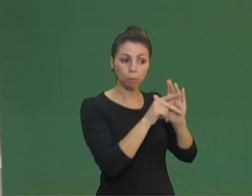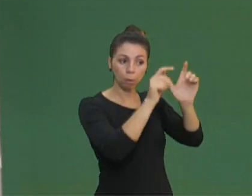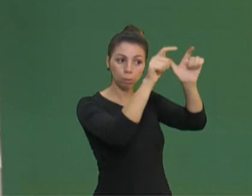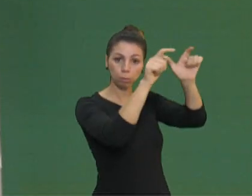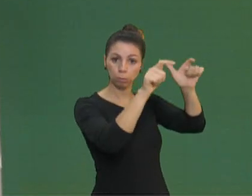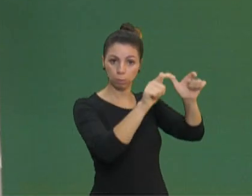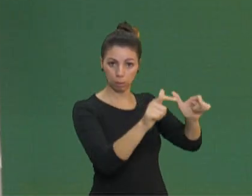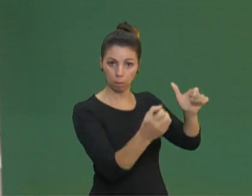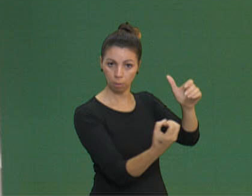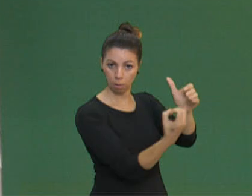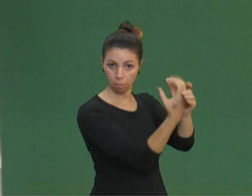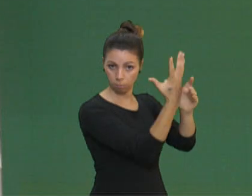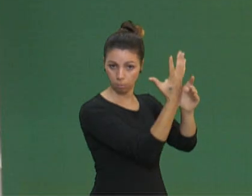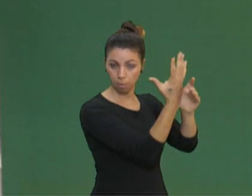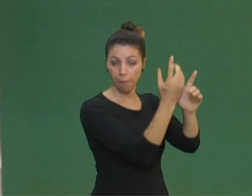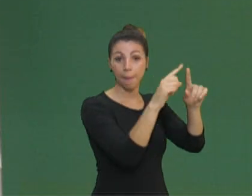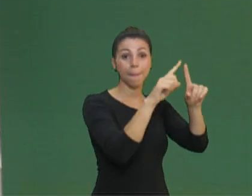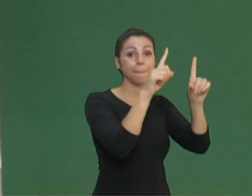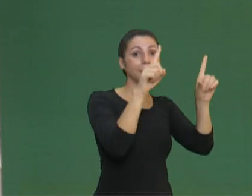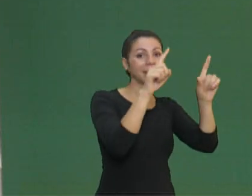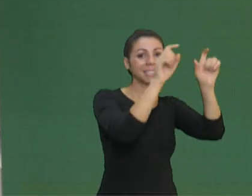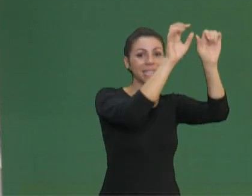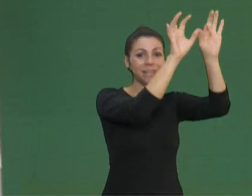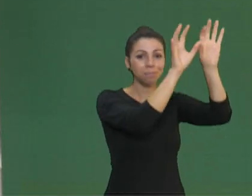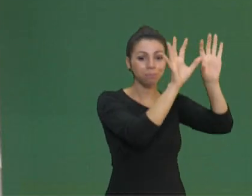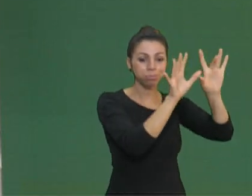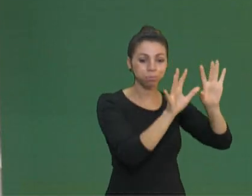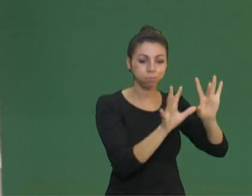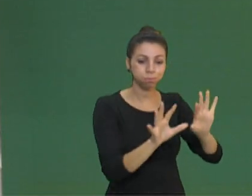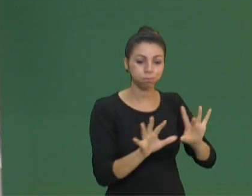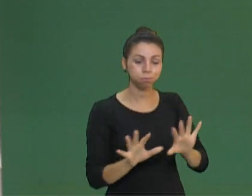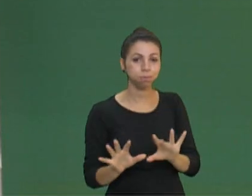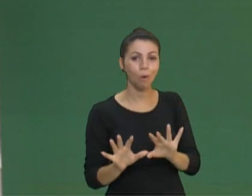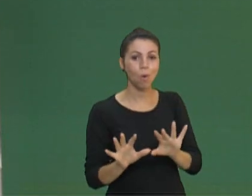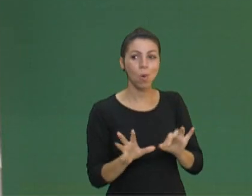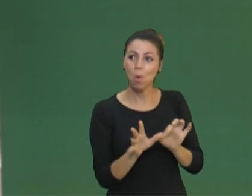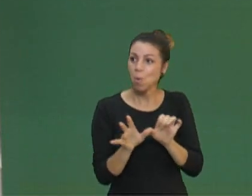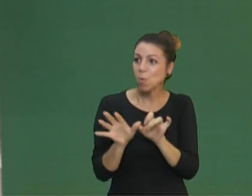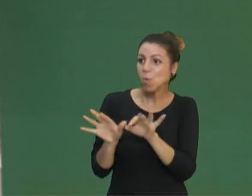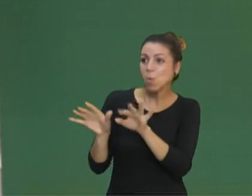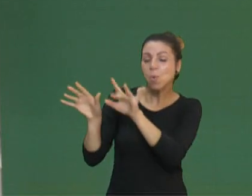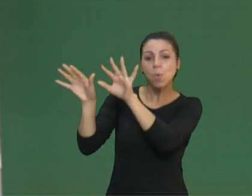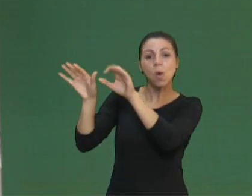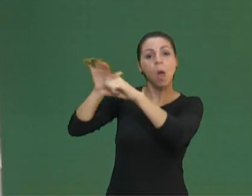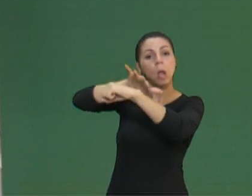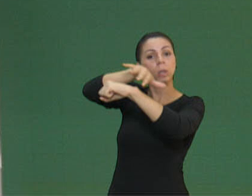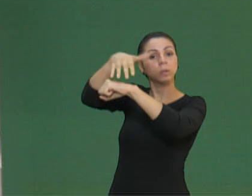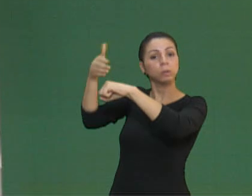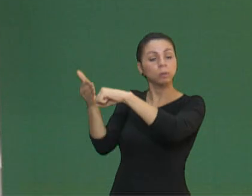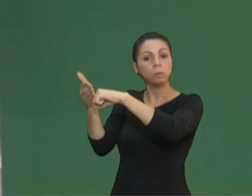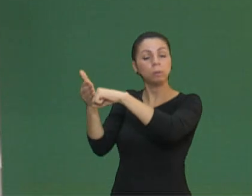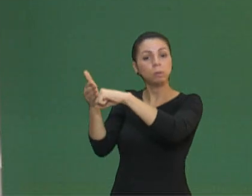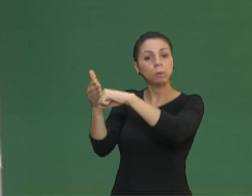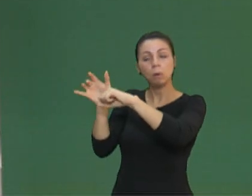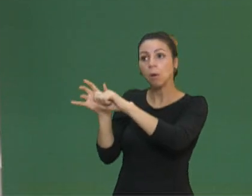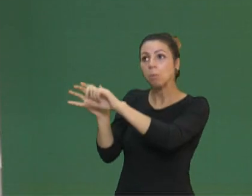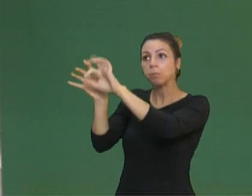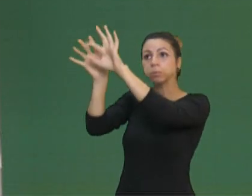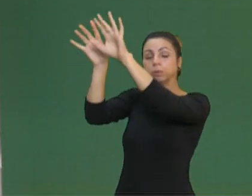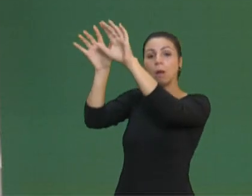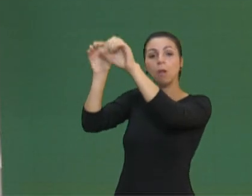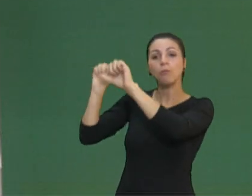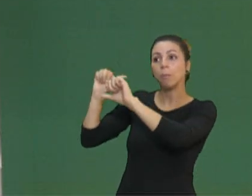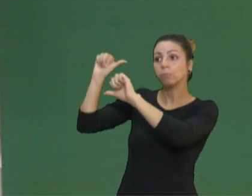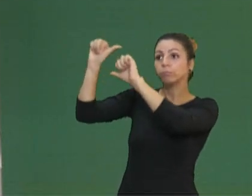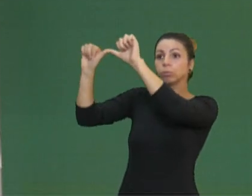elas foram originadas, porém elas se deslocam, né? E elas vão então, através desse deslocamento,